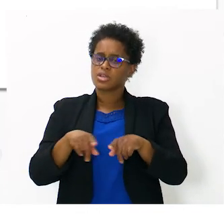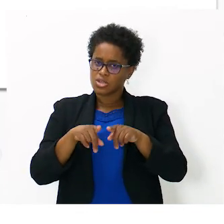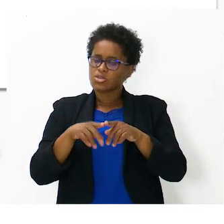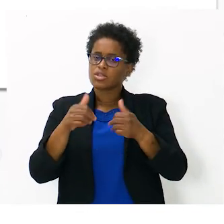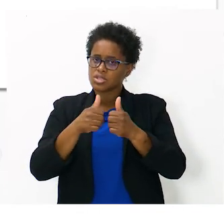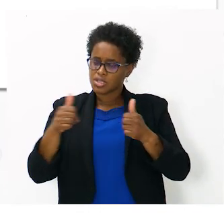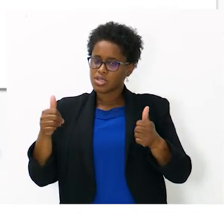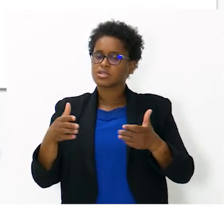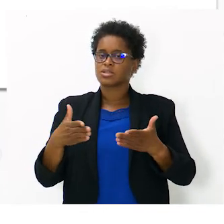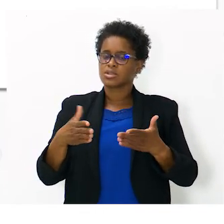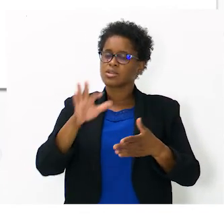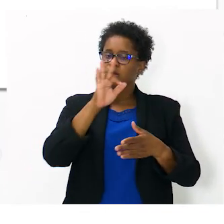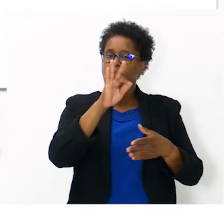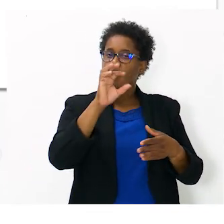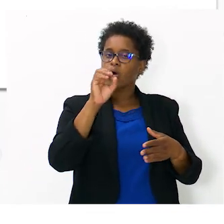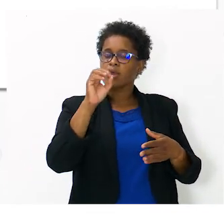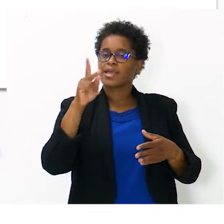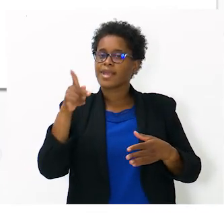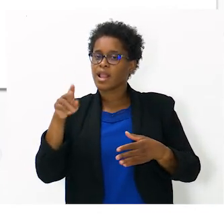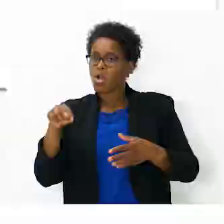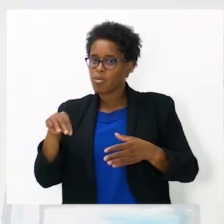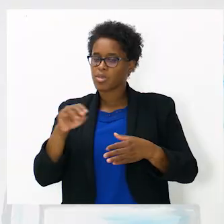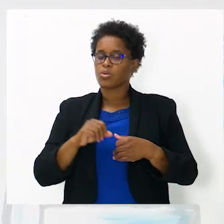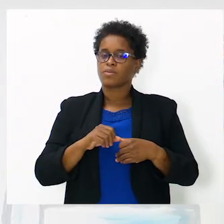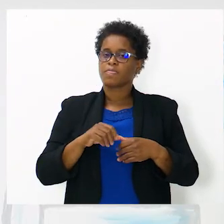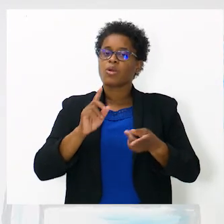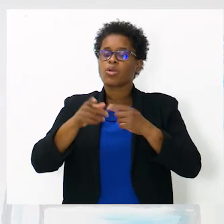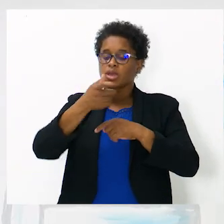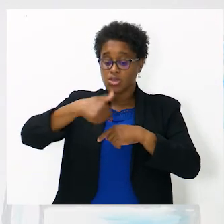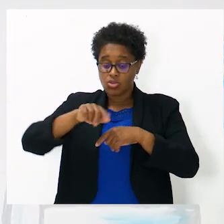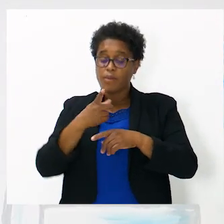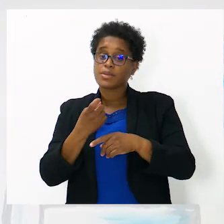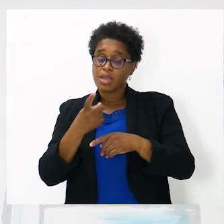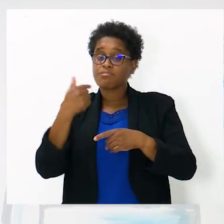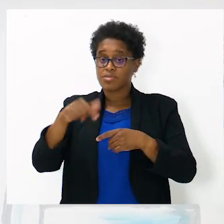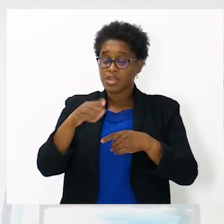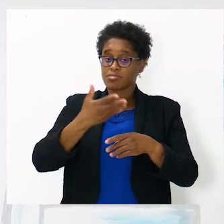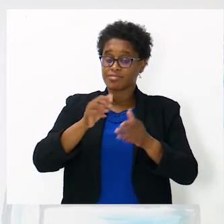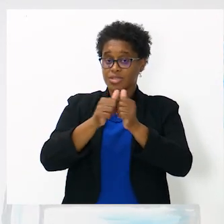mesmas distanciam-se 40 quilômetros. O que é que nós precisamos? Nós temos a